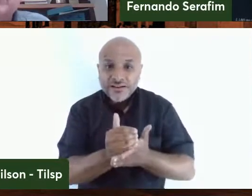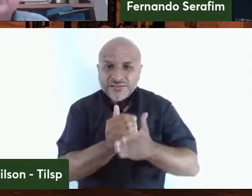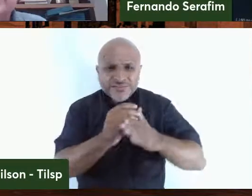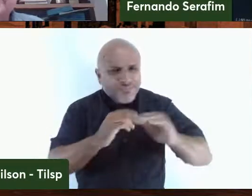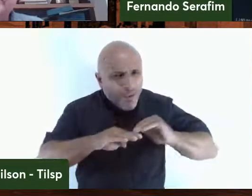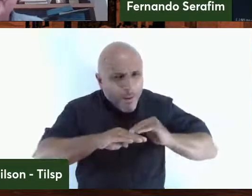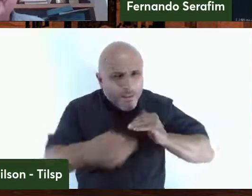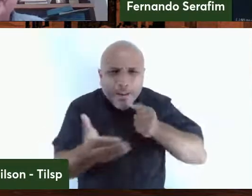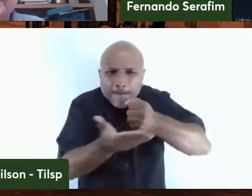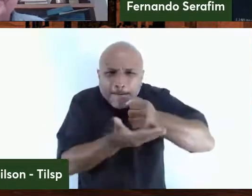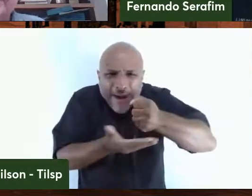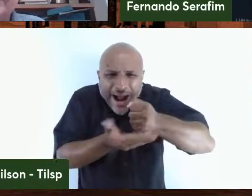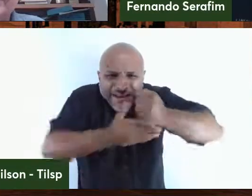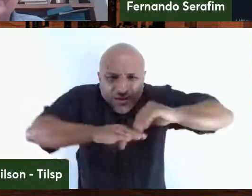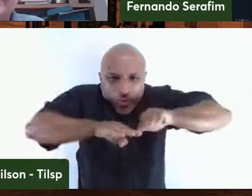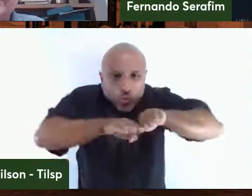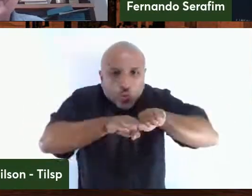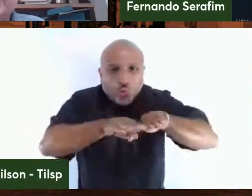chão,